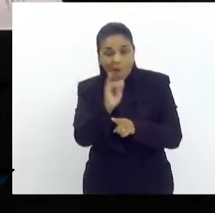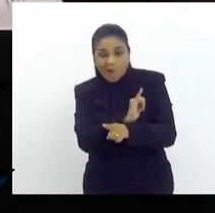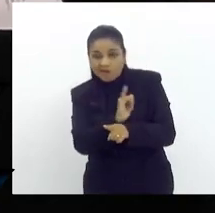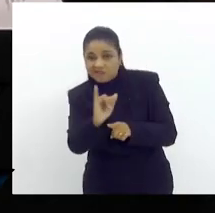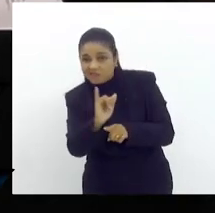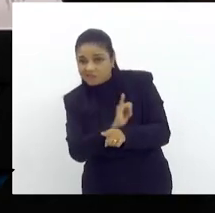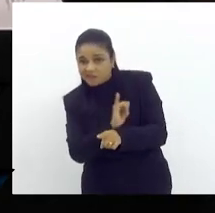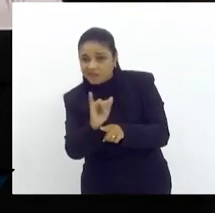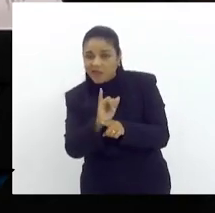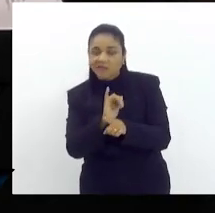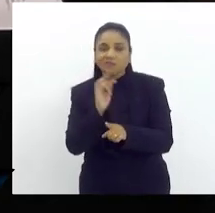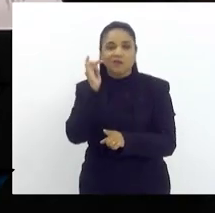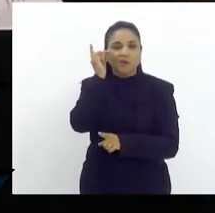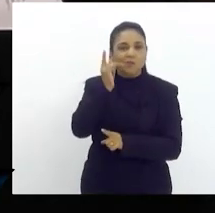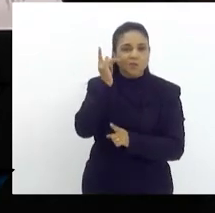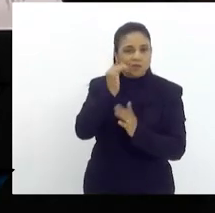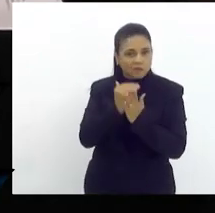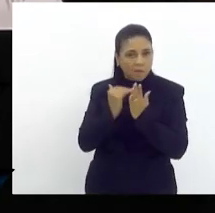política